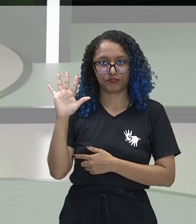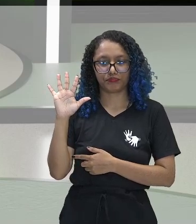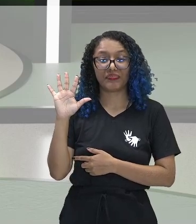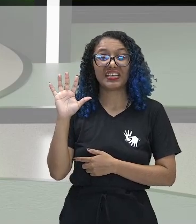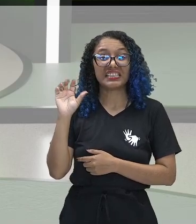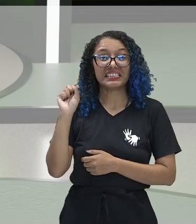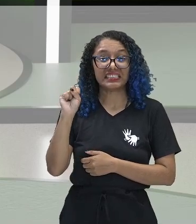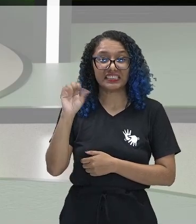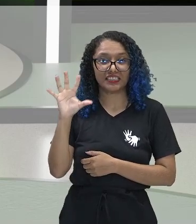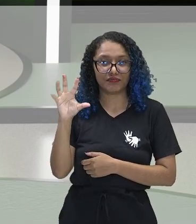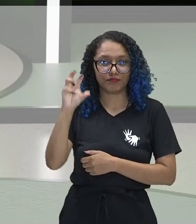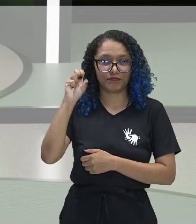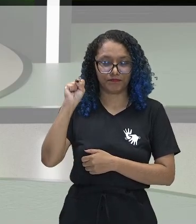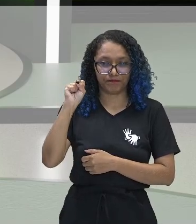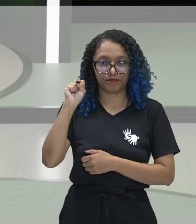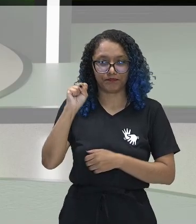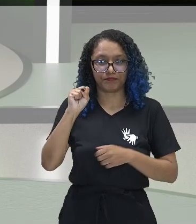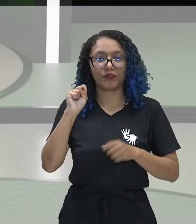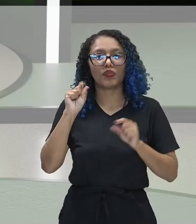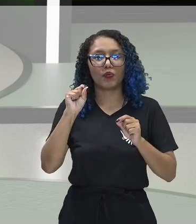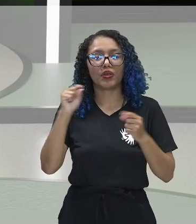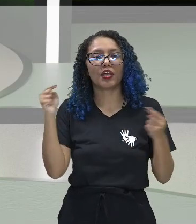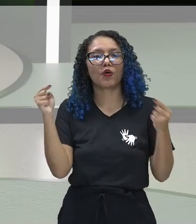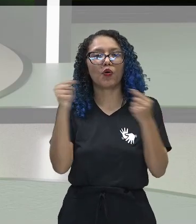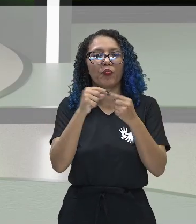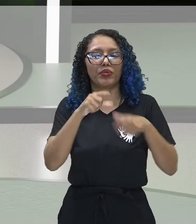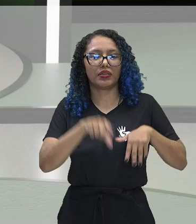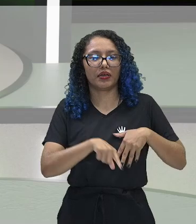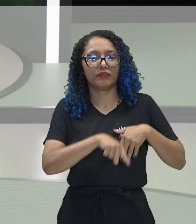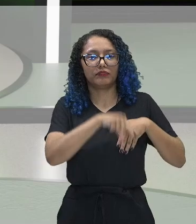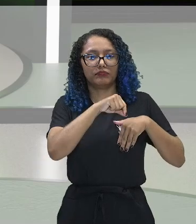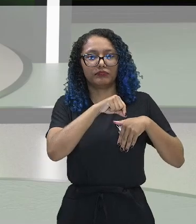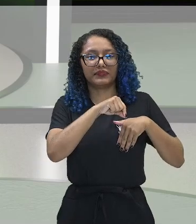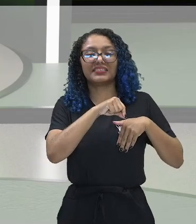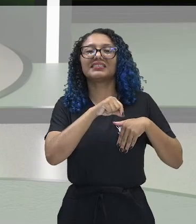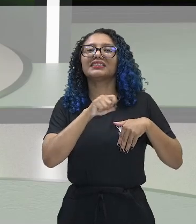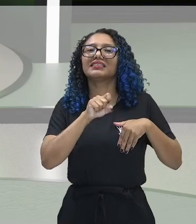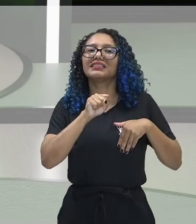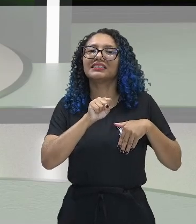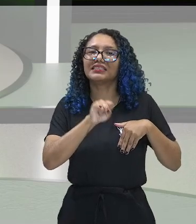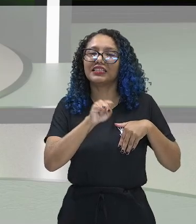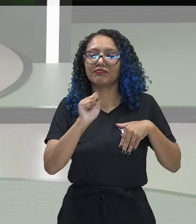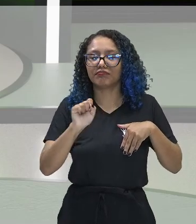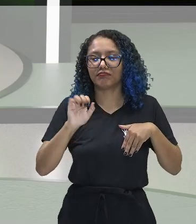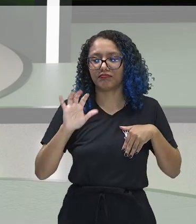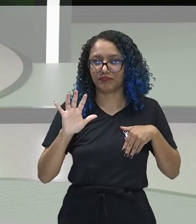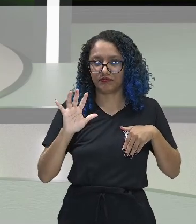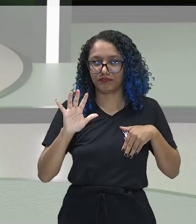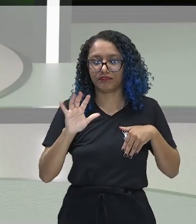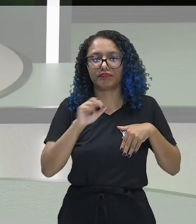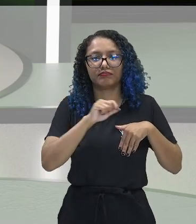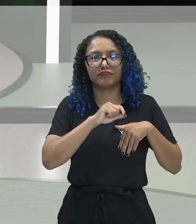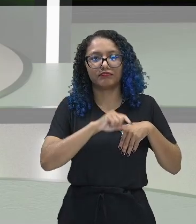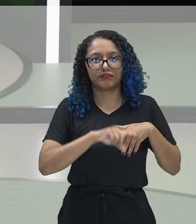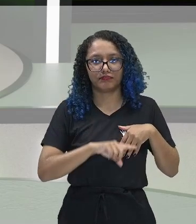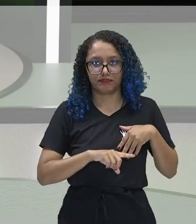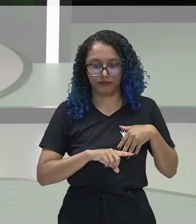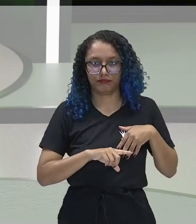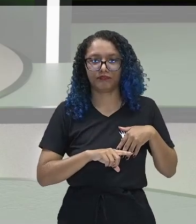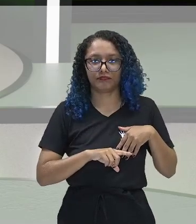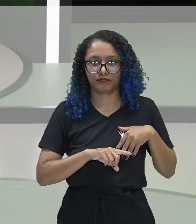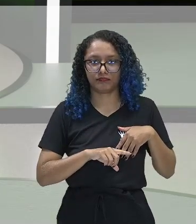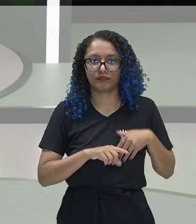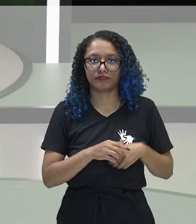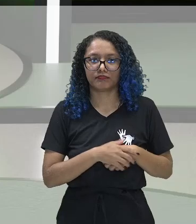eu fecho, se eu contraio, isso é sístole, se eu relaxo, isso é diástole. Vocês estão vendo lá o nosso coração, ó? No